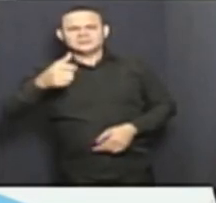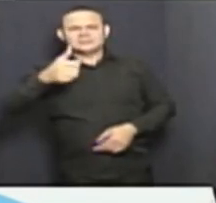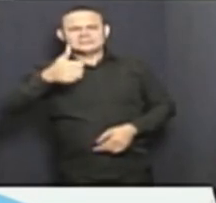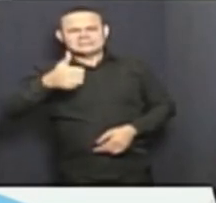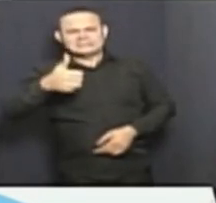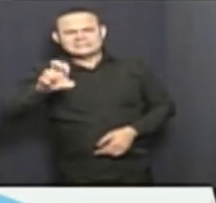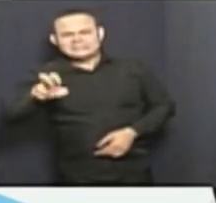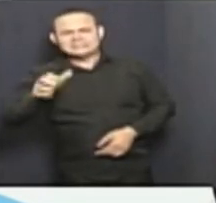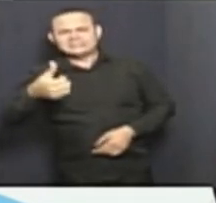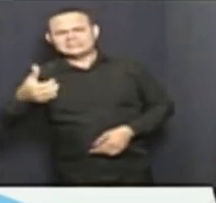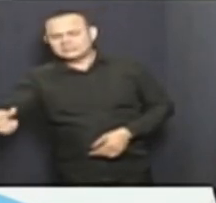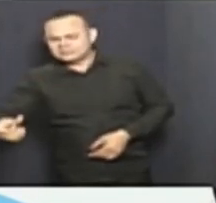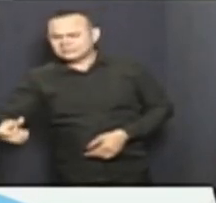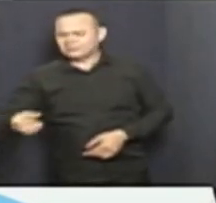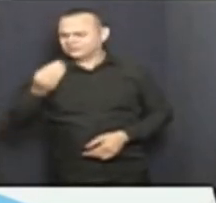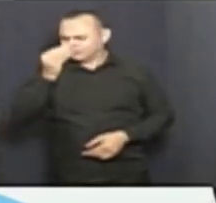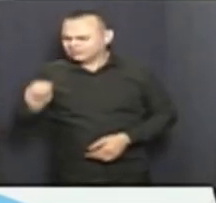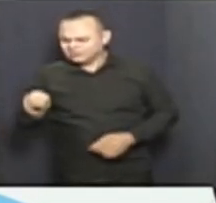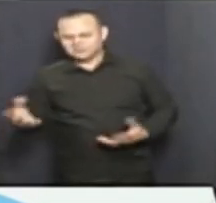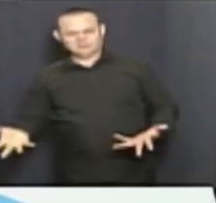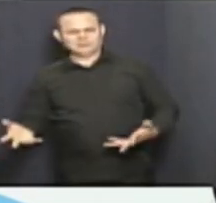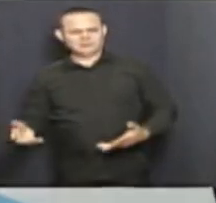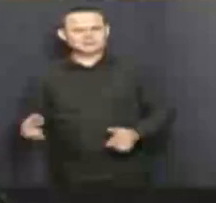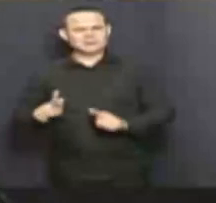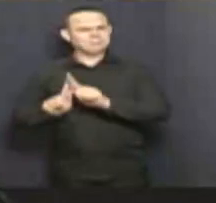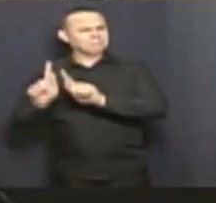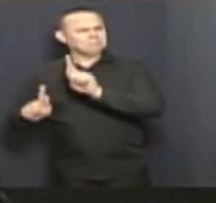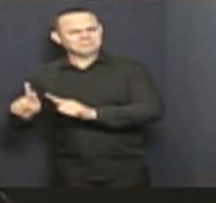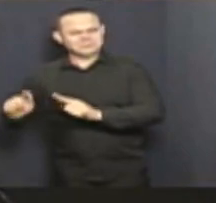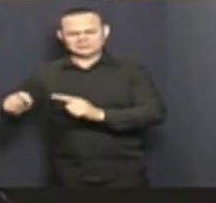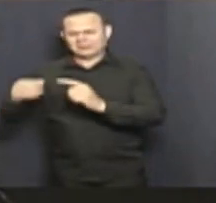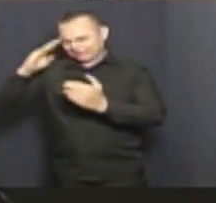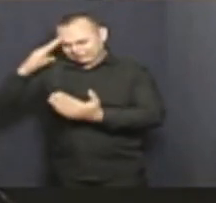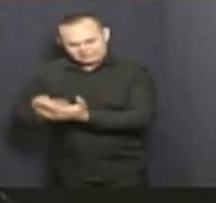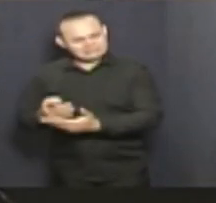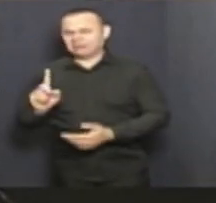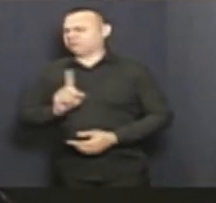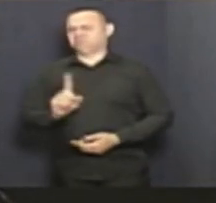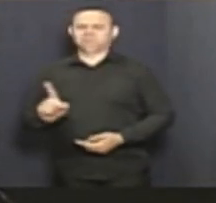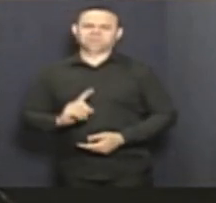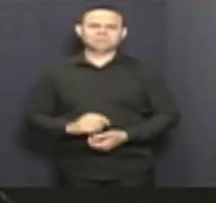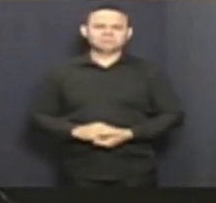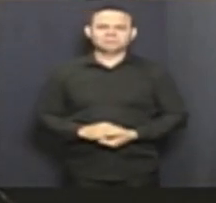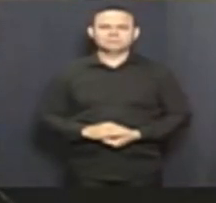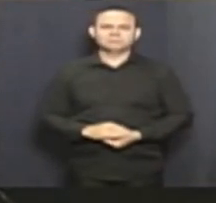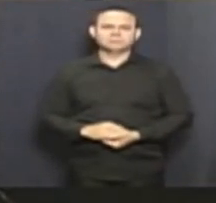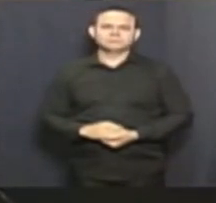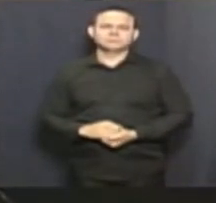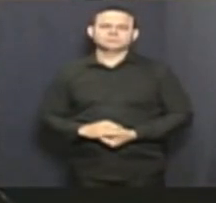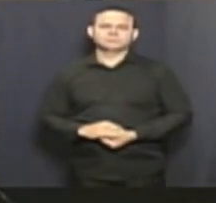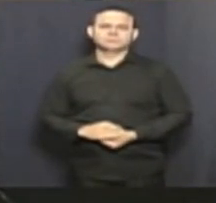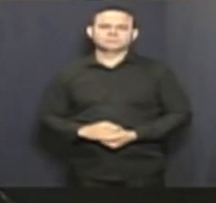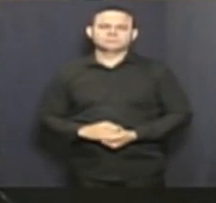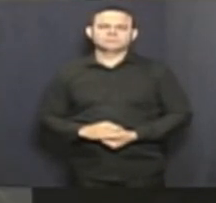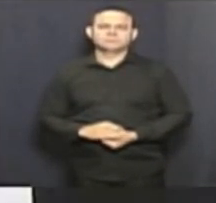16 então é pesquisa que não merece crédito nenhum 45 segundos